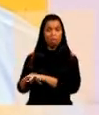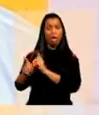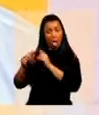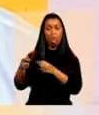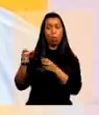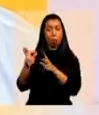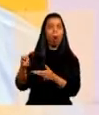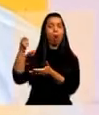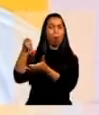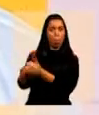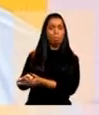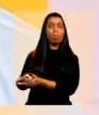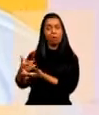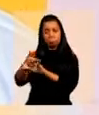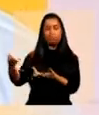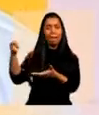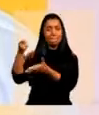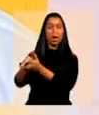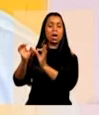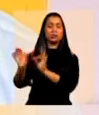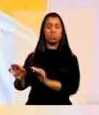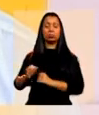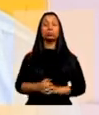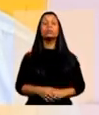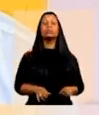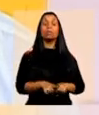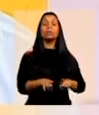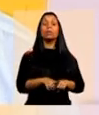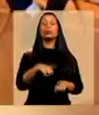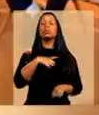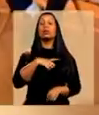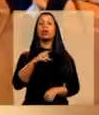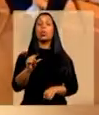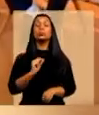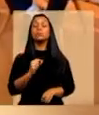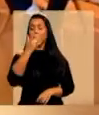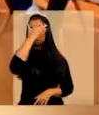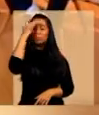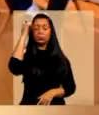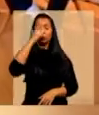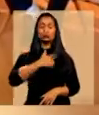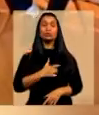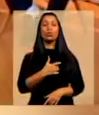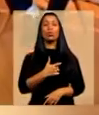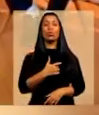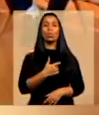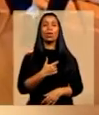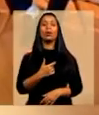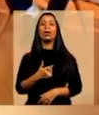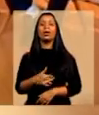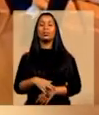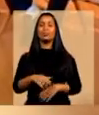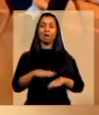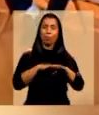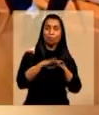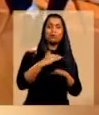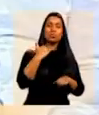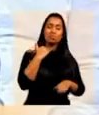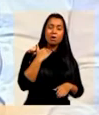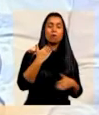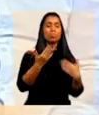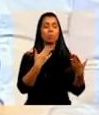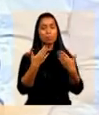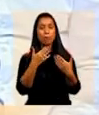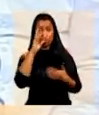investimento eu considero como uma conta. E existe opção também. E existe opção também da pessoa estar comentando com o banco, com o bancário, com